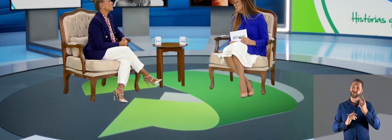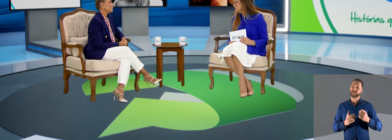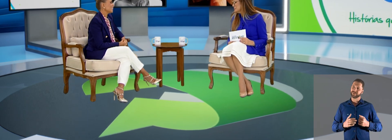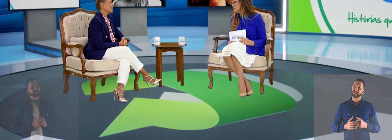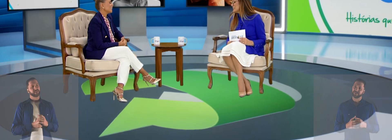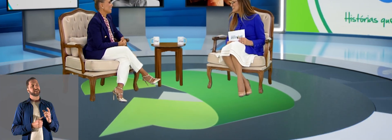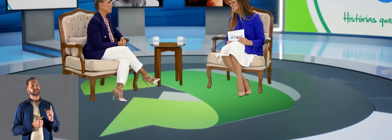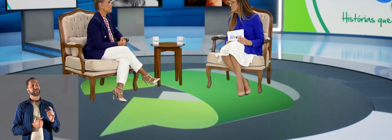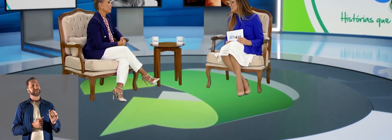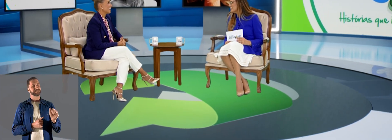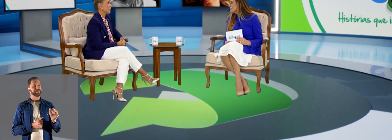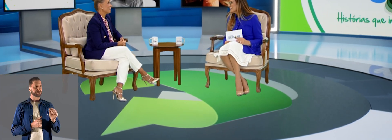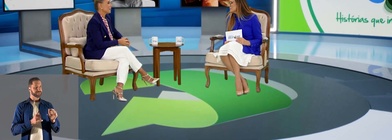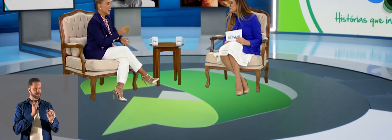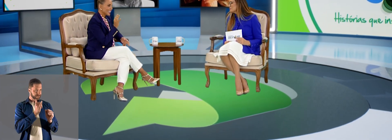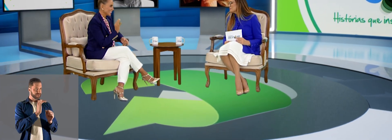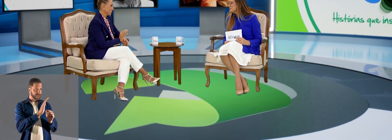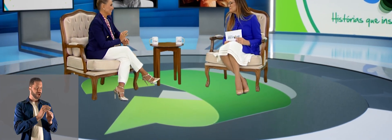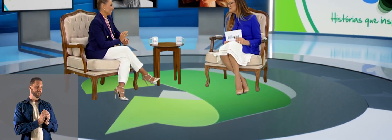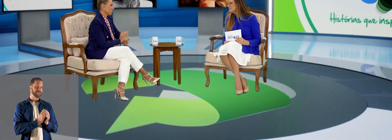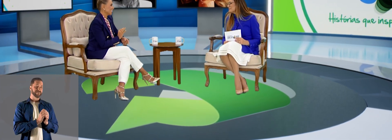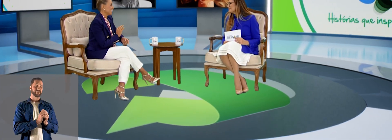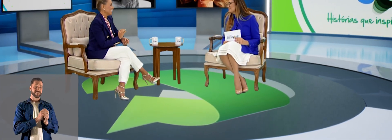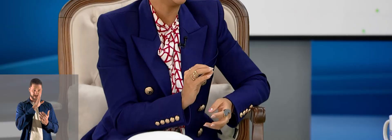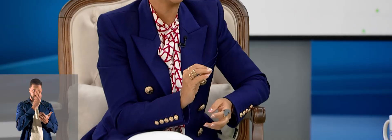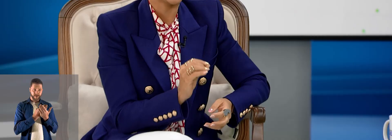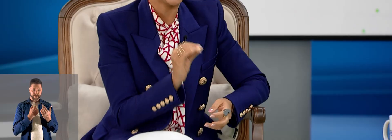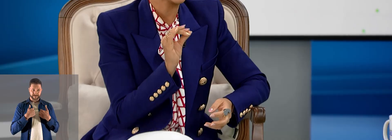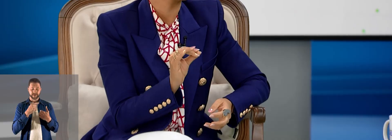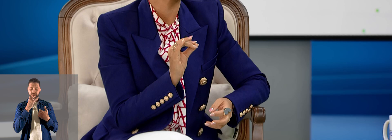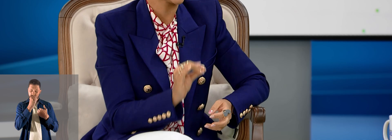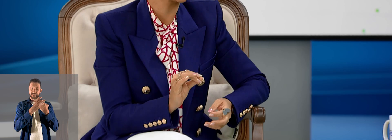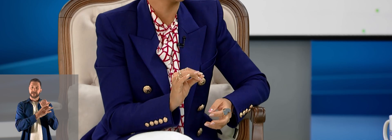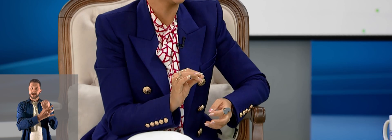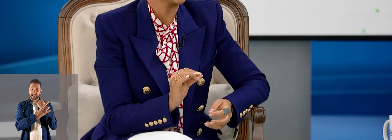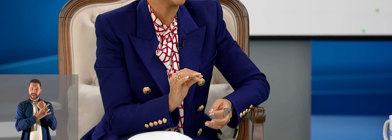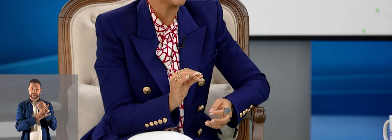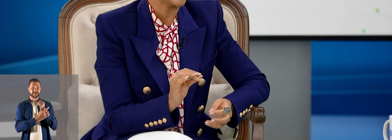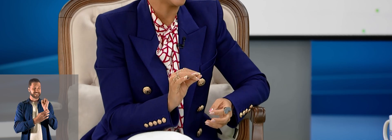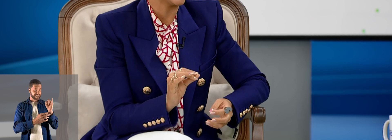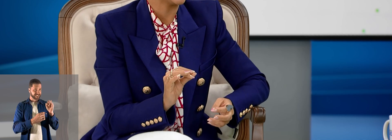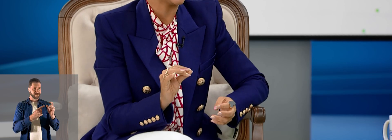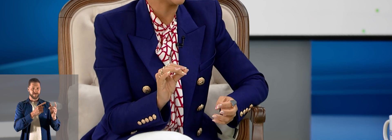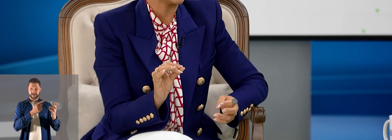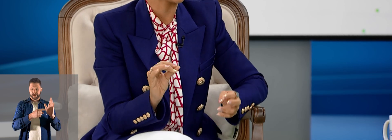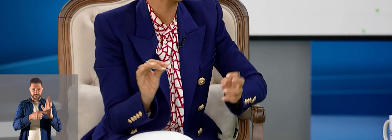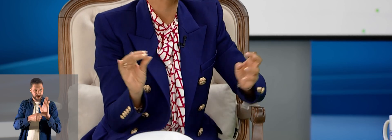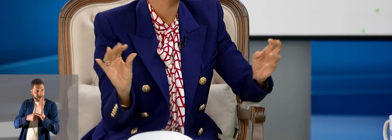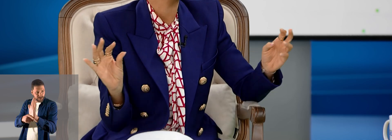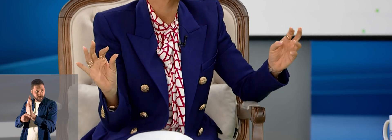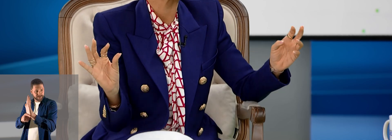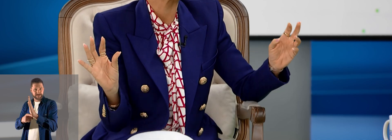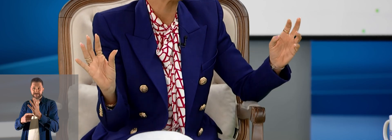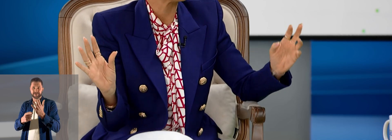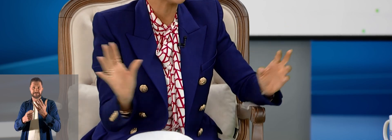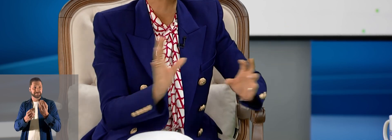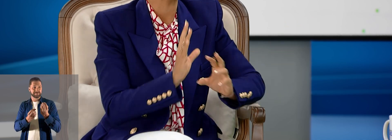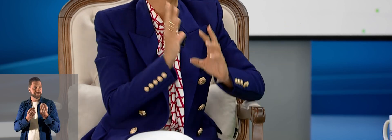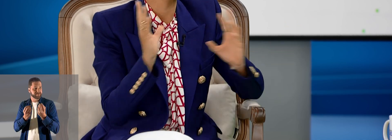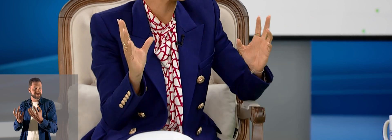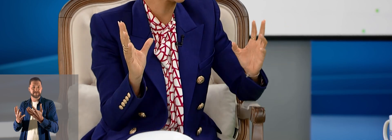valorizam muito né eu vou falar eu garanto que essa doação é a coisa